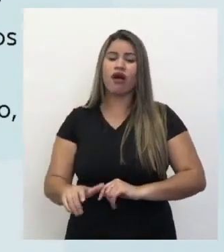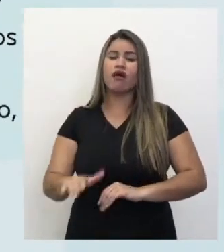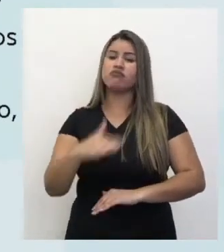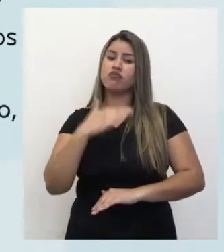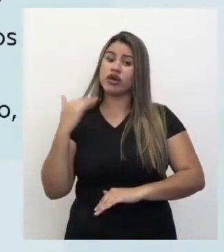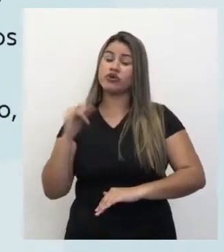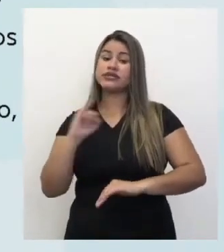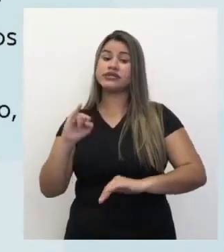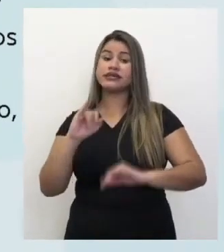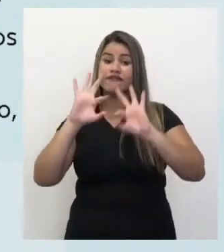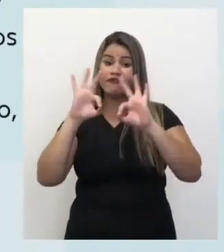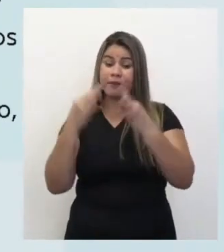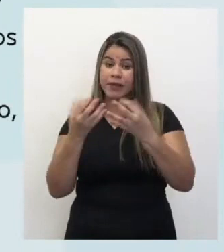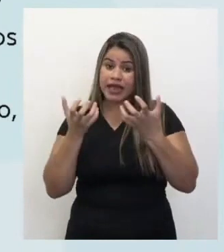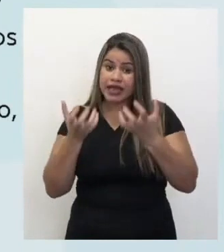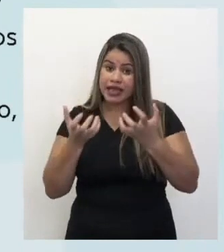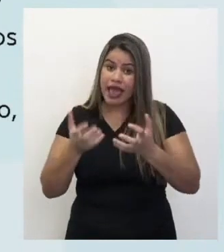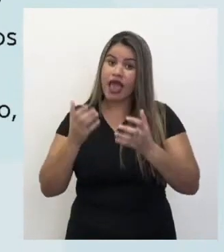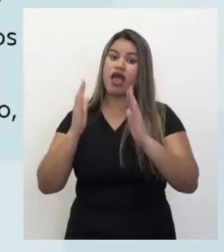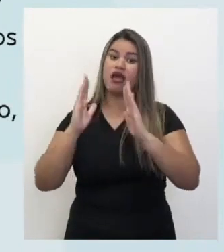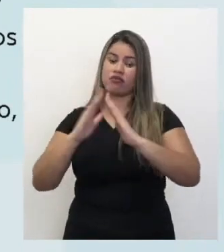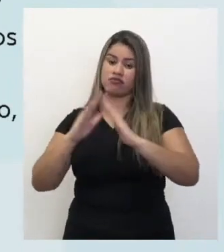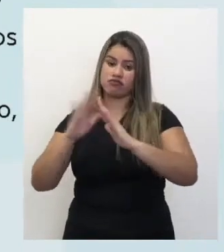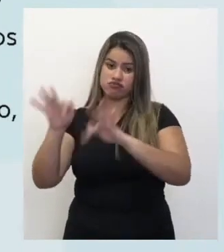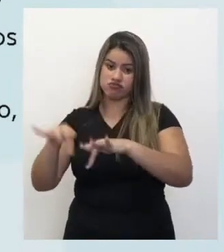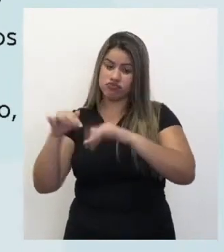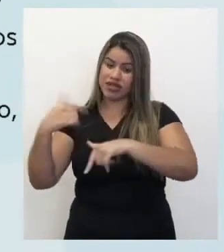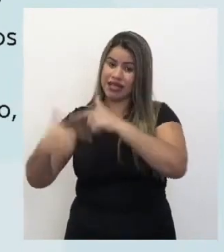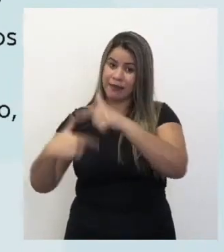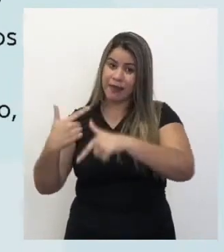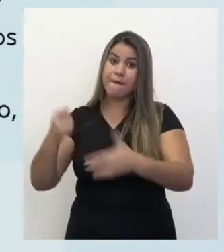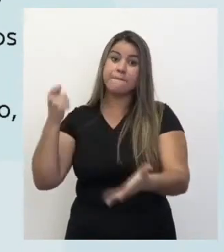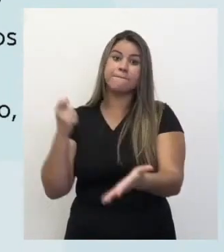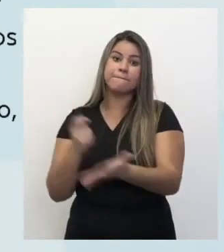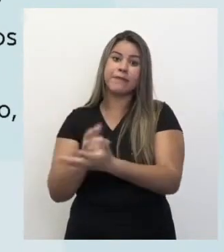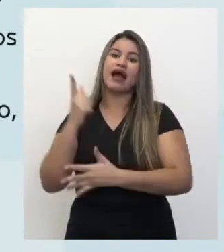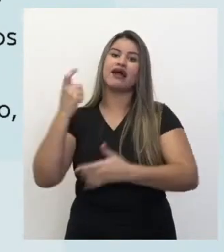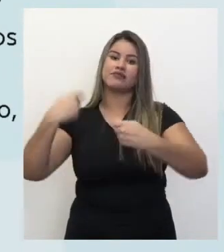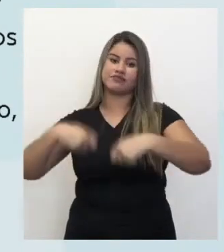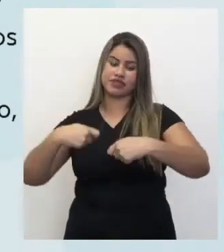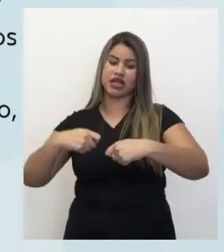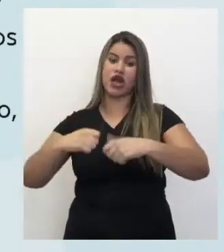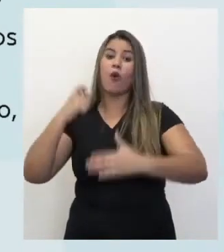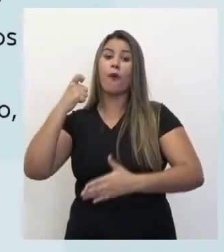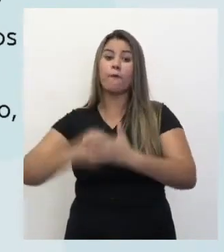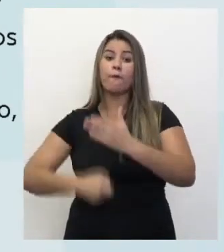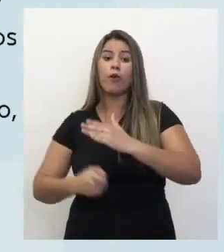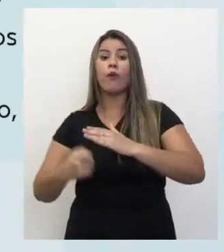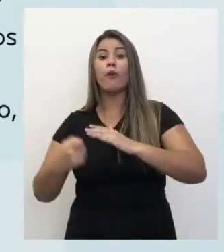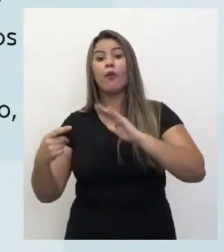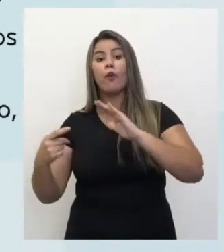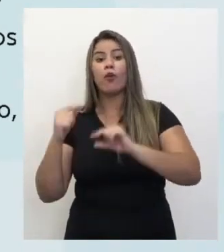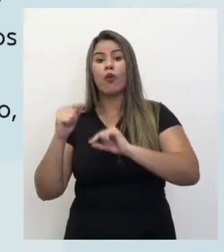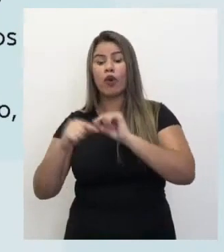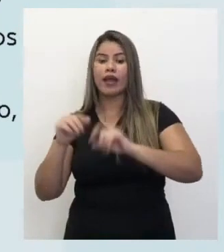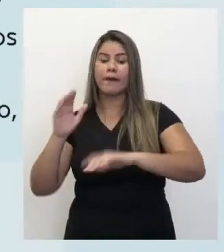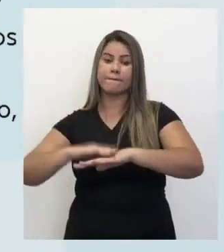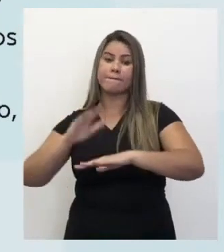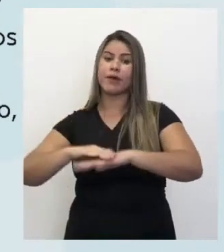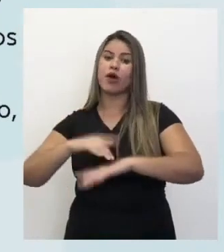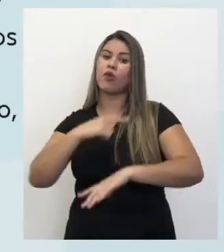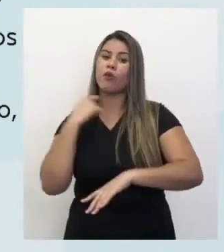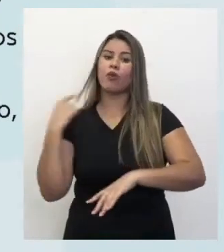se quisesse continuar morando no feudo e trabalhando, tinha que pagar um imposto que era a mão morta, ou